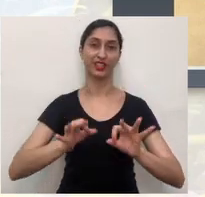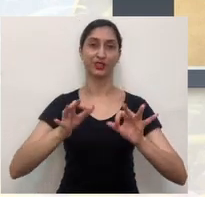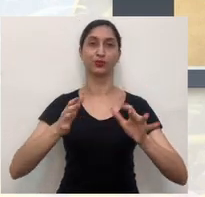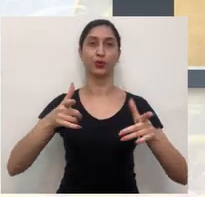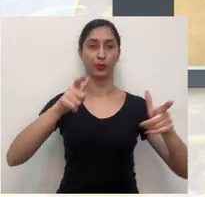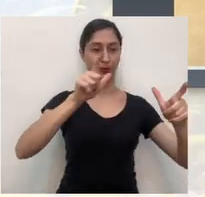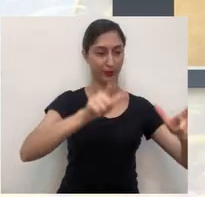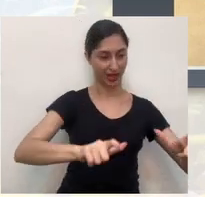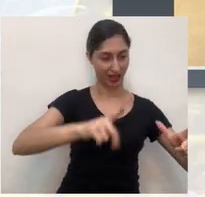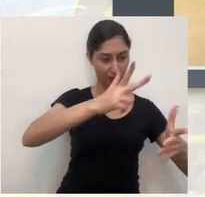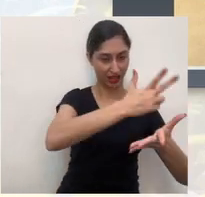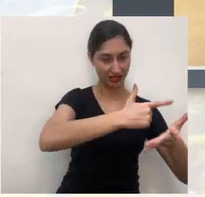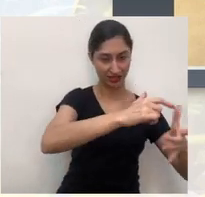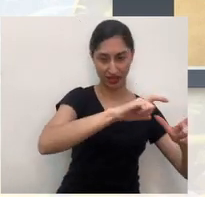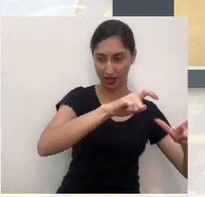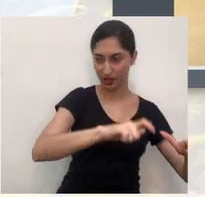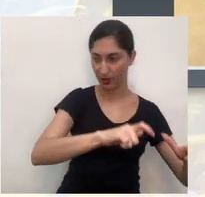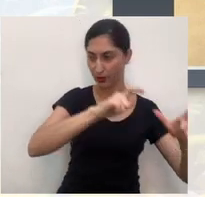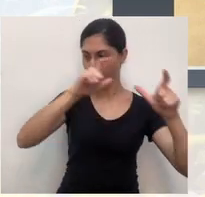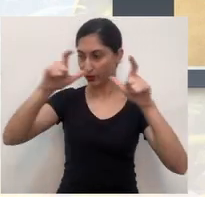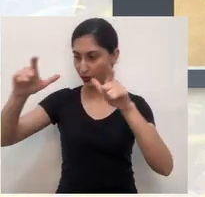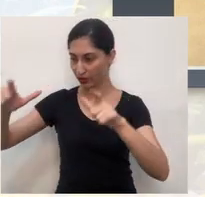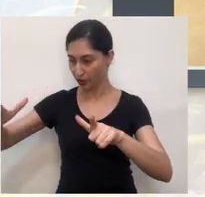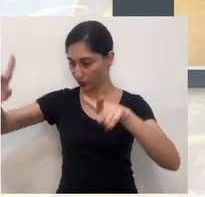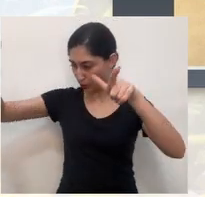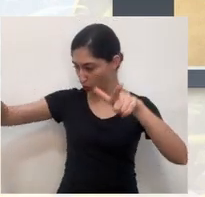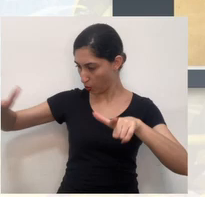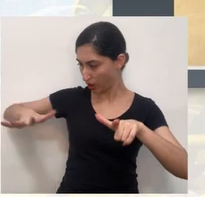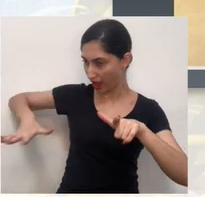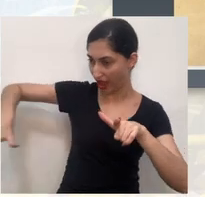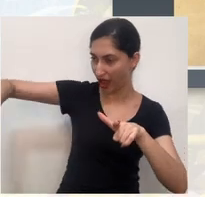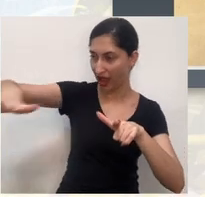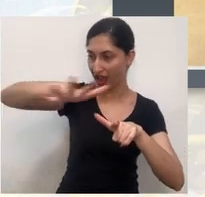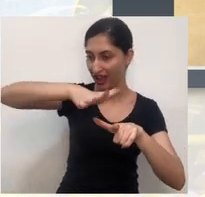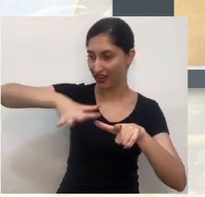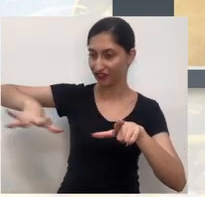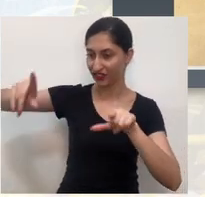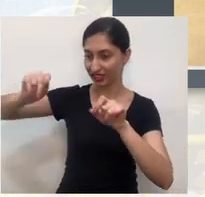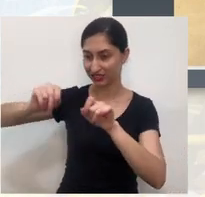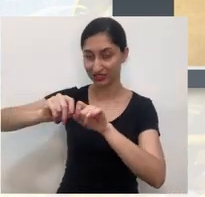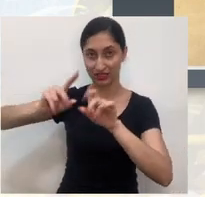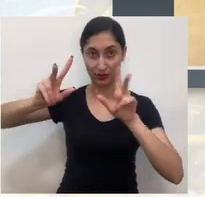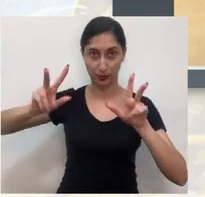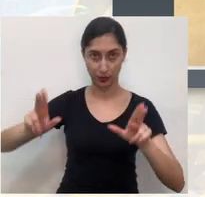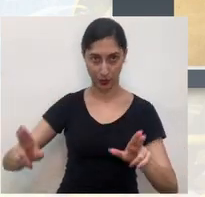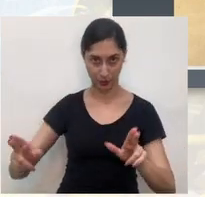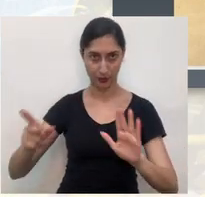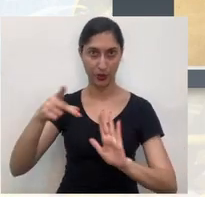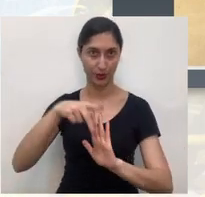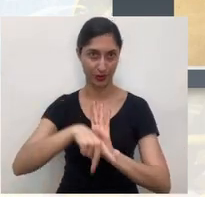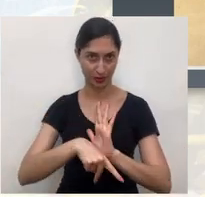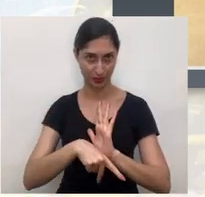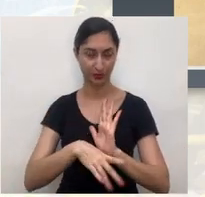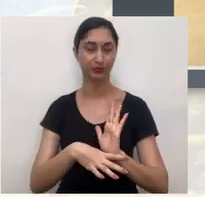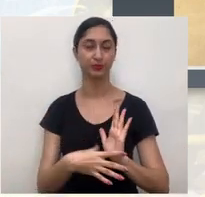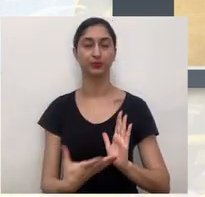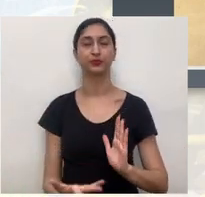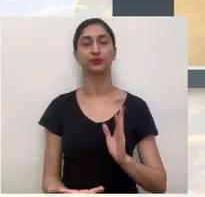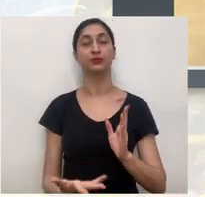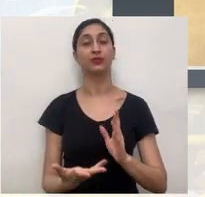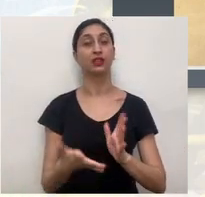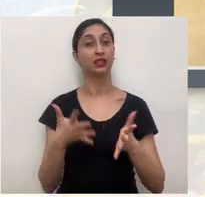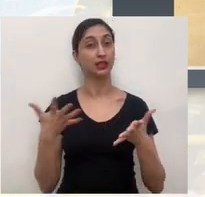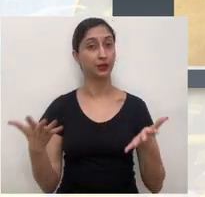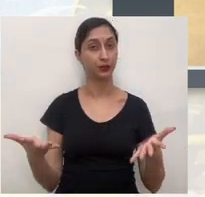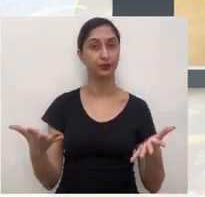terreno, para poder ser feita essa construção de acordo com o que foi projetado. Tá? Então,